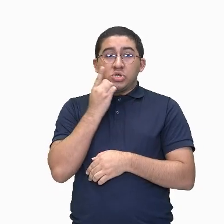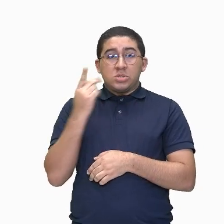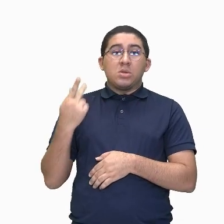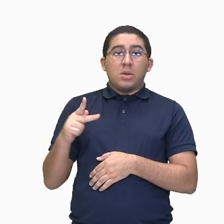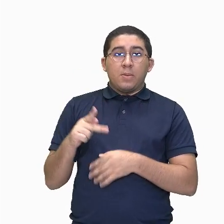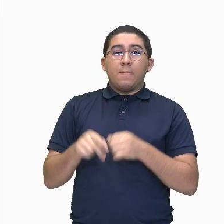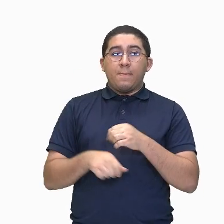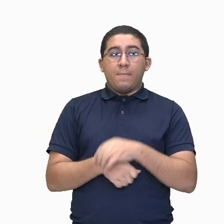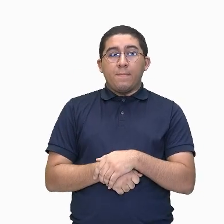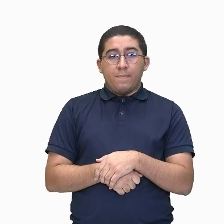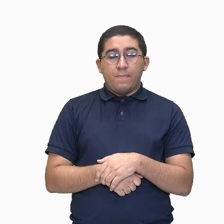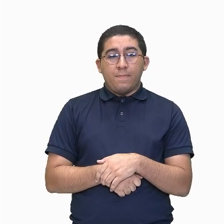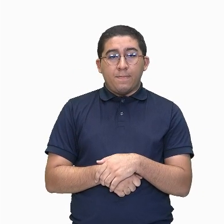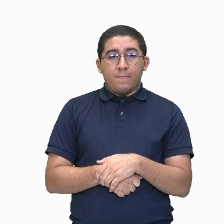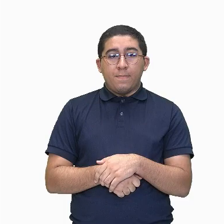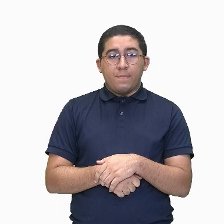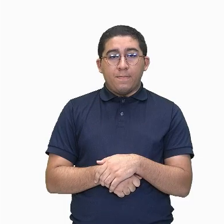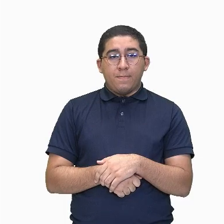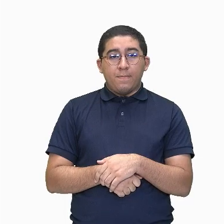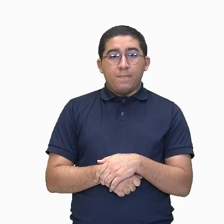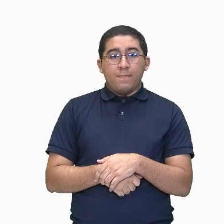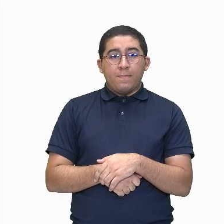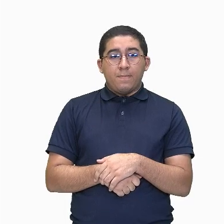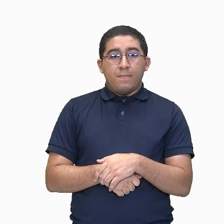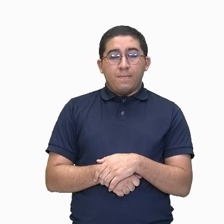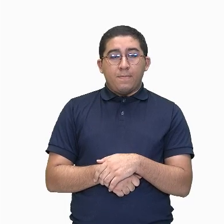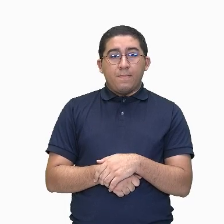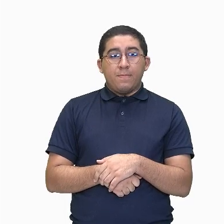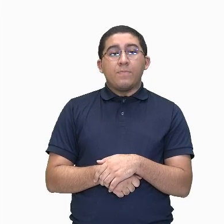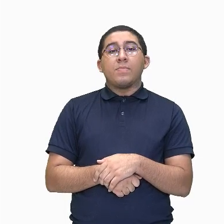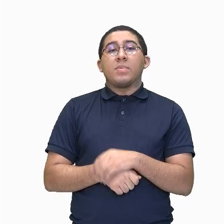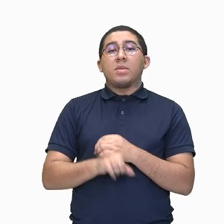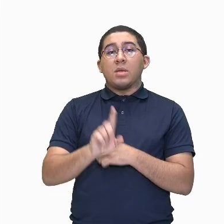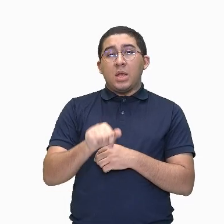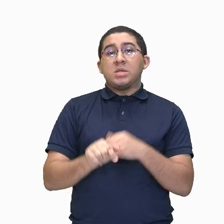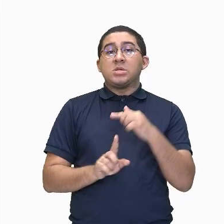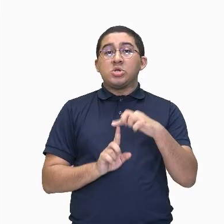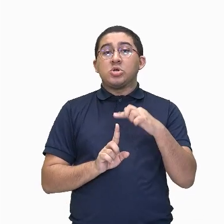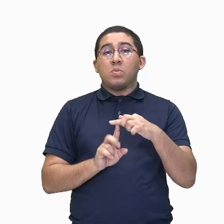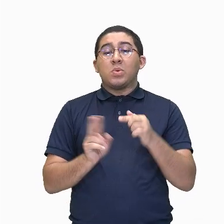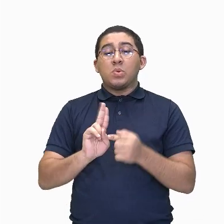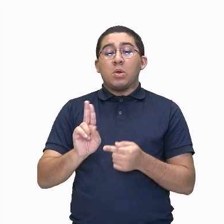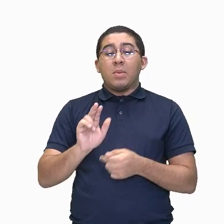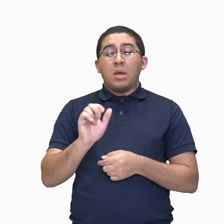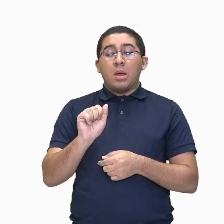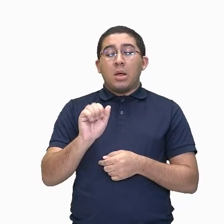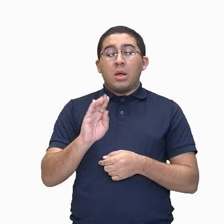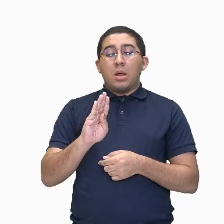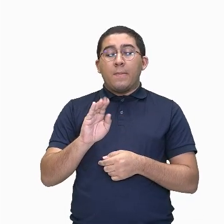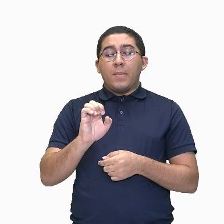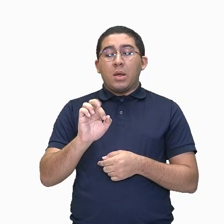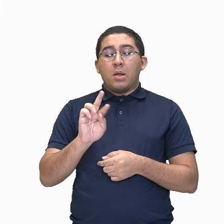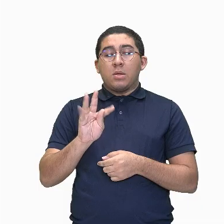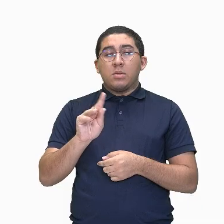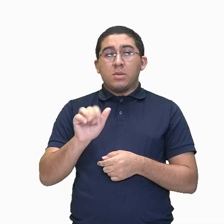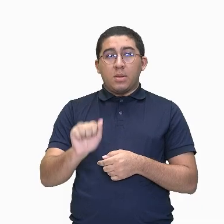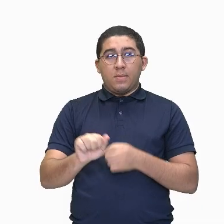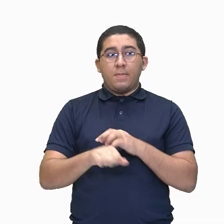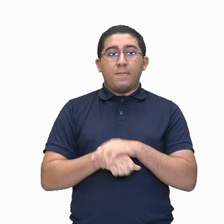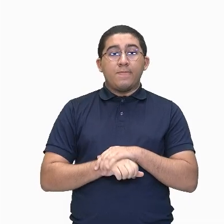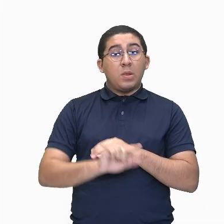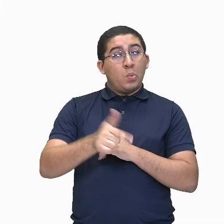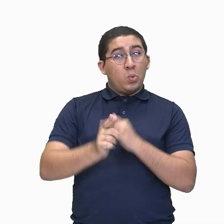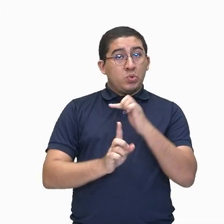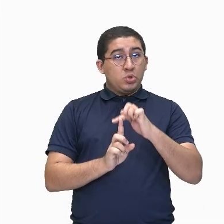né? Então, esse tipo de pergunta a gente chama de perguntas abertas. Já as perguntas fechadas,